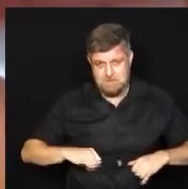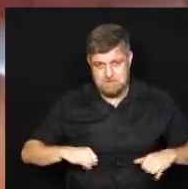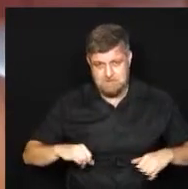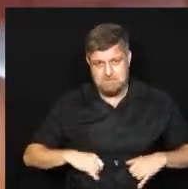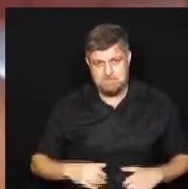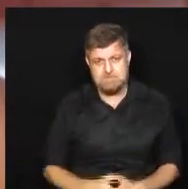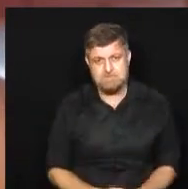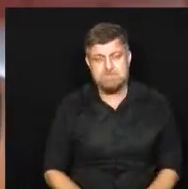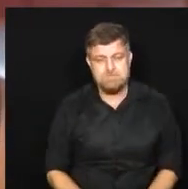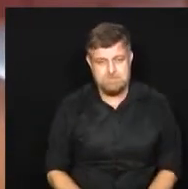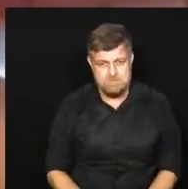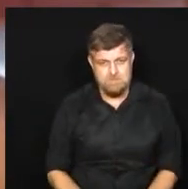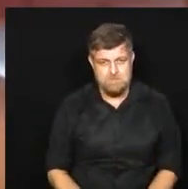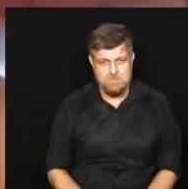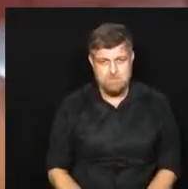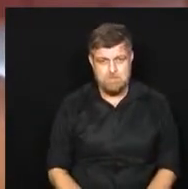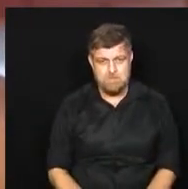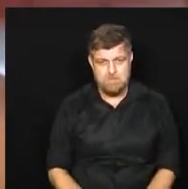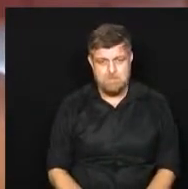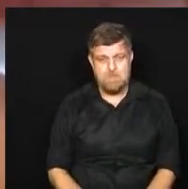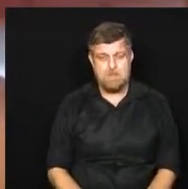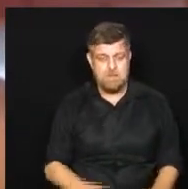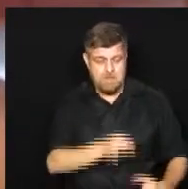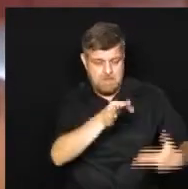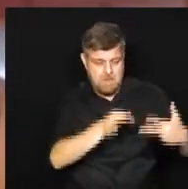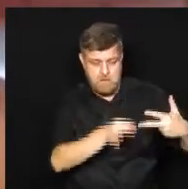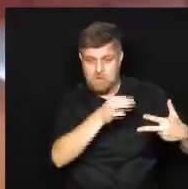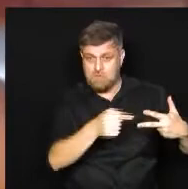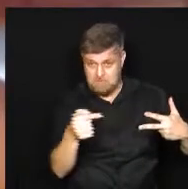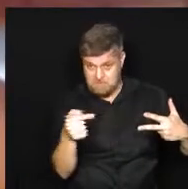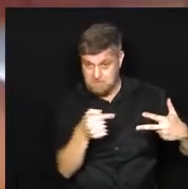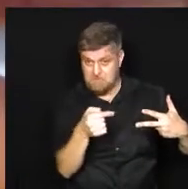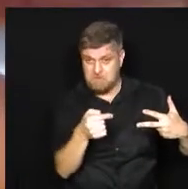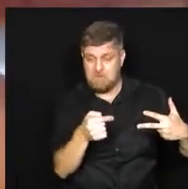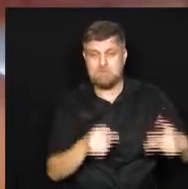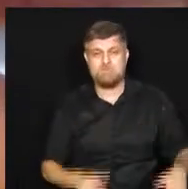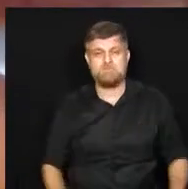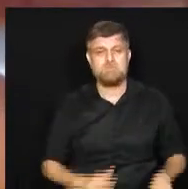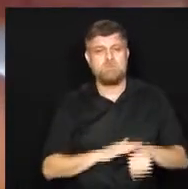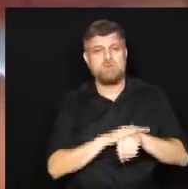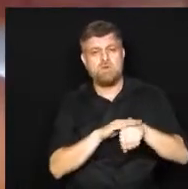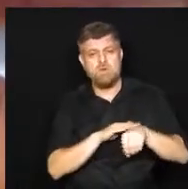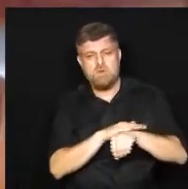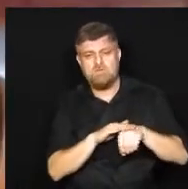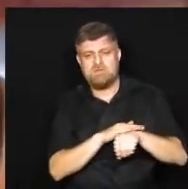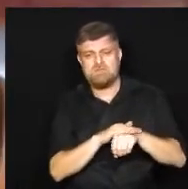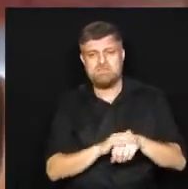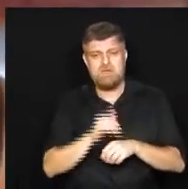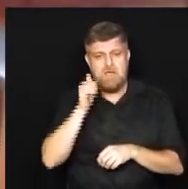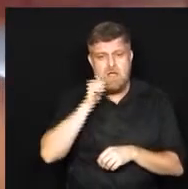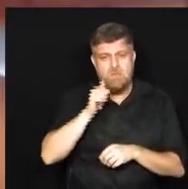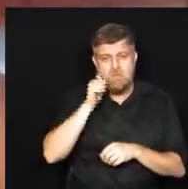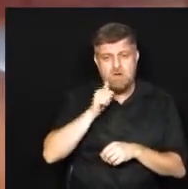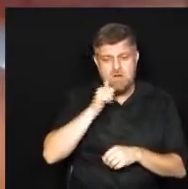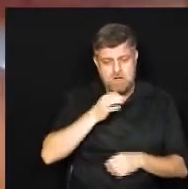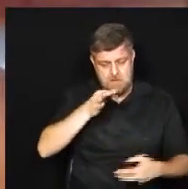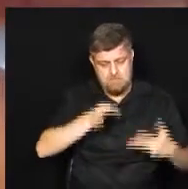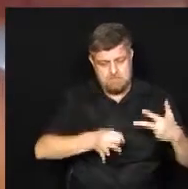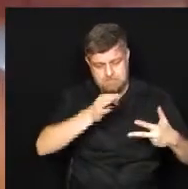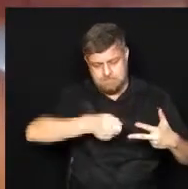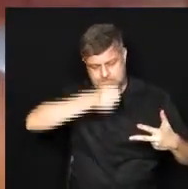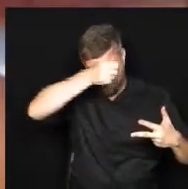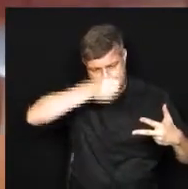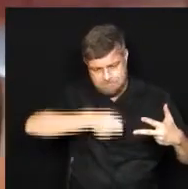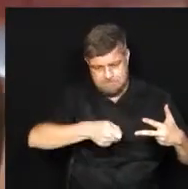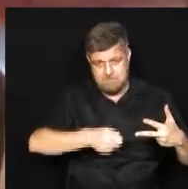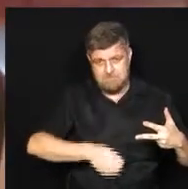Coordenadoria para a Mulher em Situação de Violência do Tribunal de Justiça. Conversamos com a doutora Tereza Cristina, que é juíza de